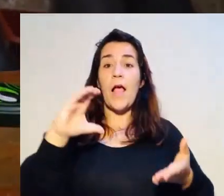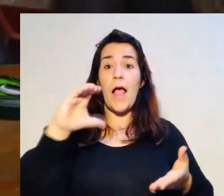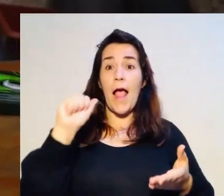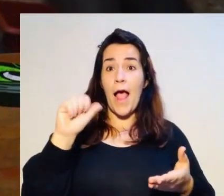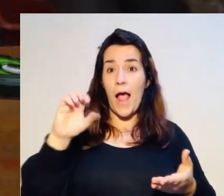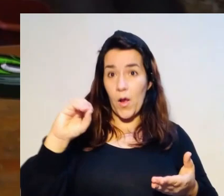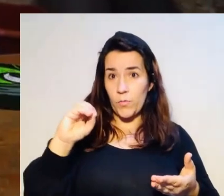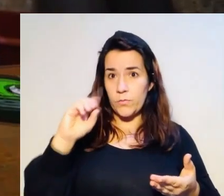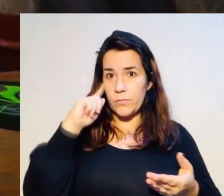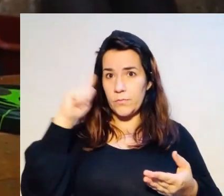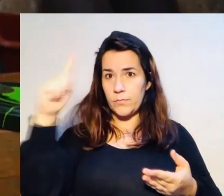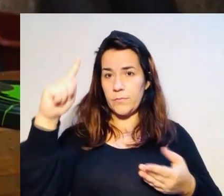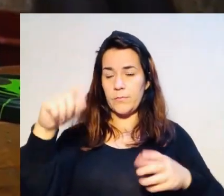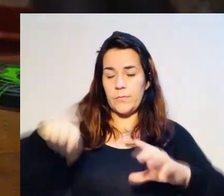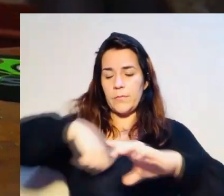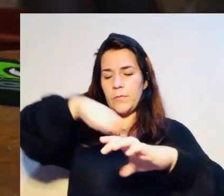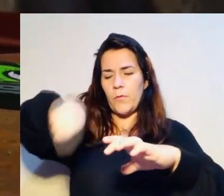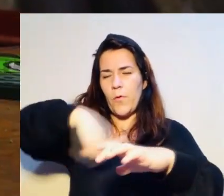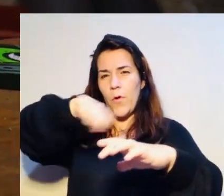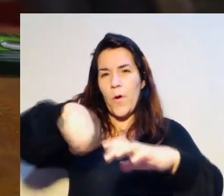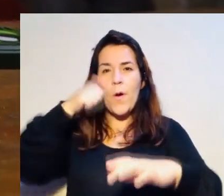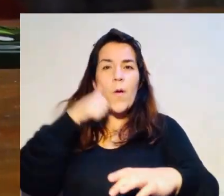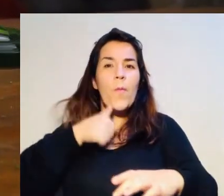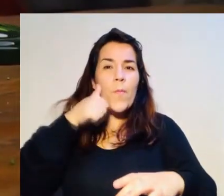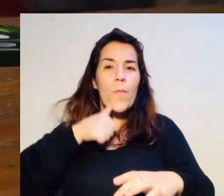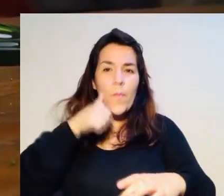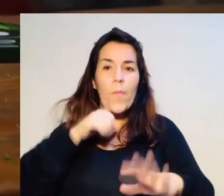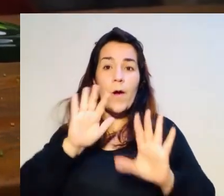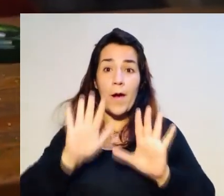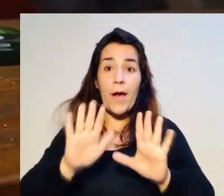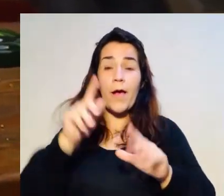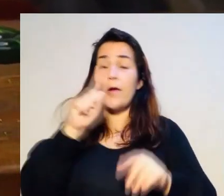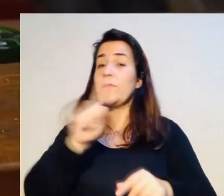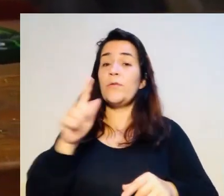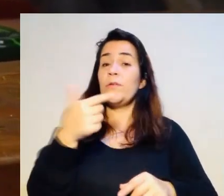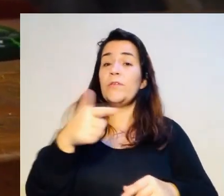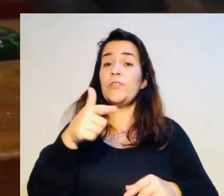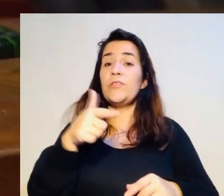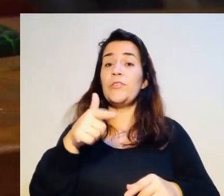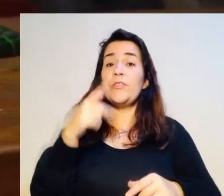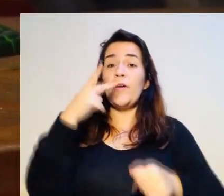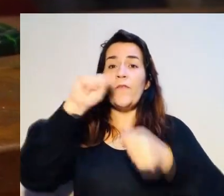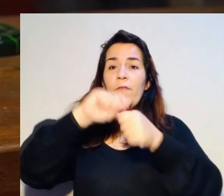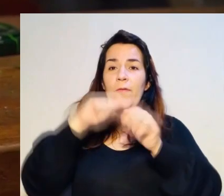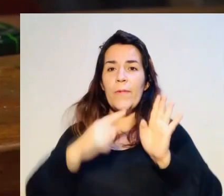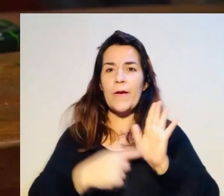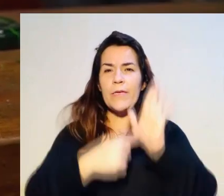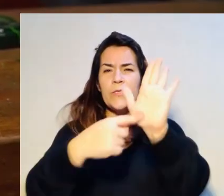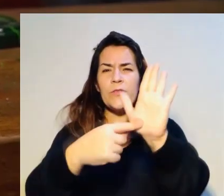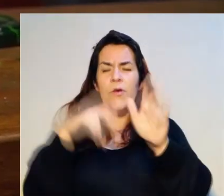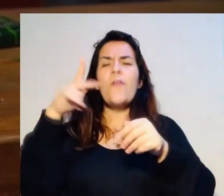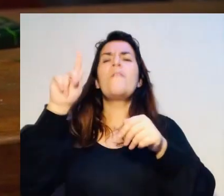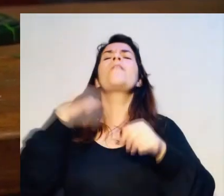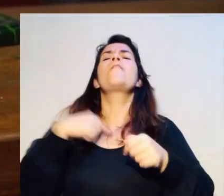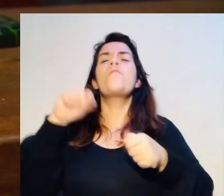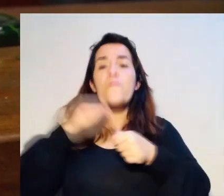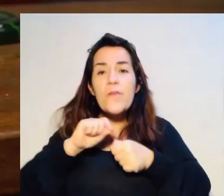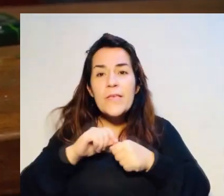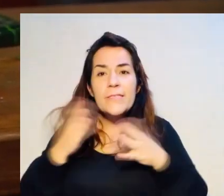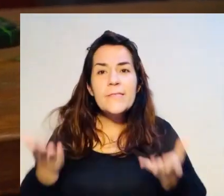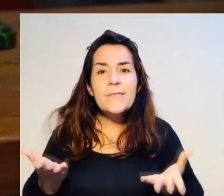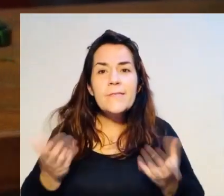para o caos, as mulheres queriam usar a erva, não tinham balança, a farmacopeia só dava erva em balança. O